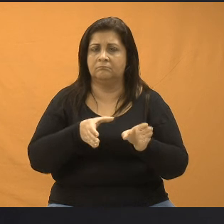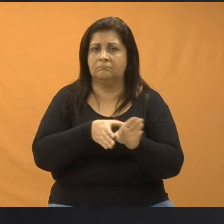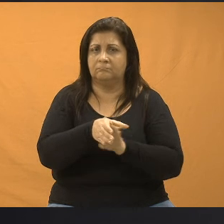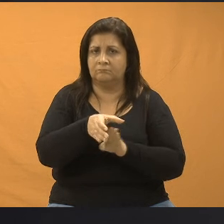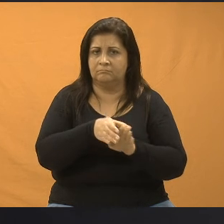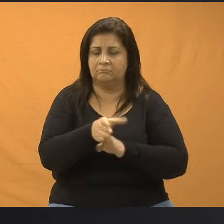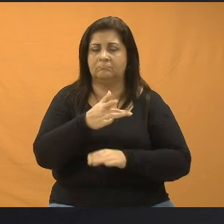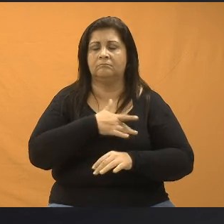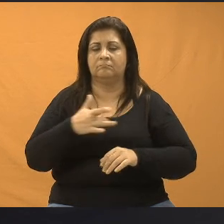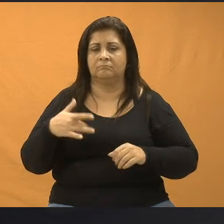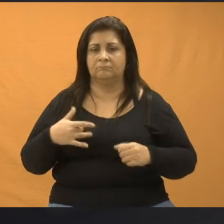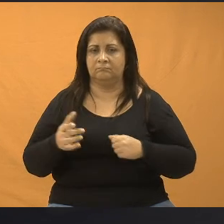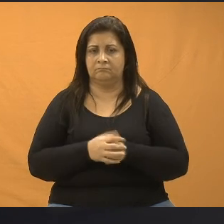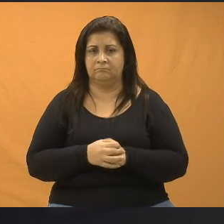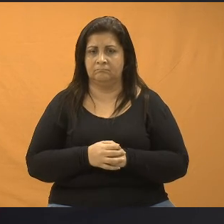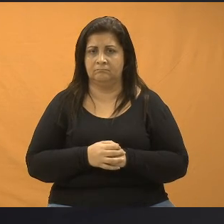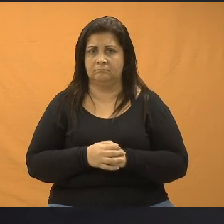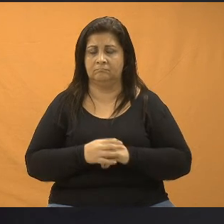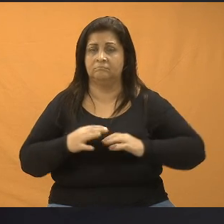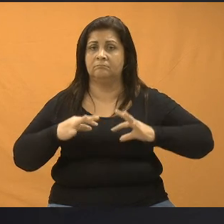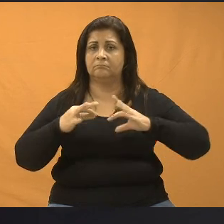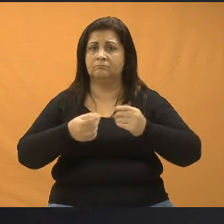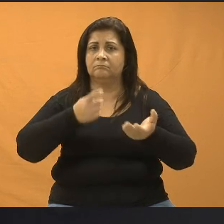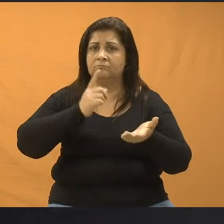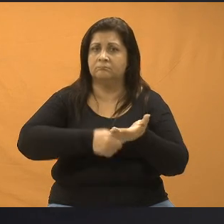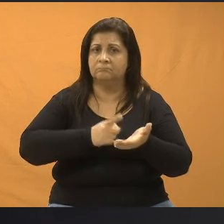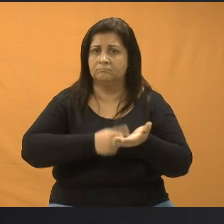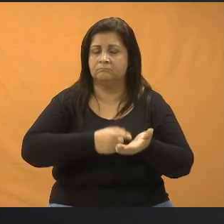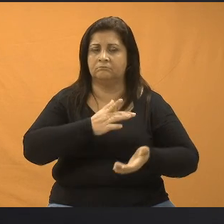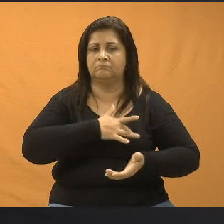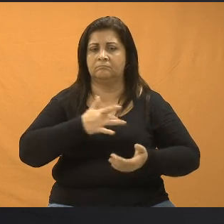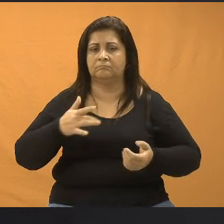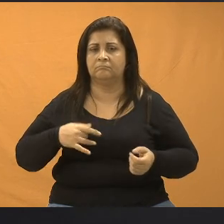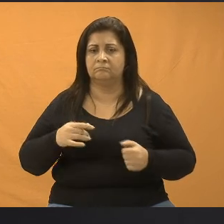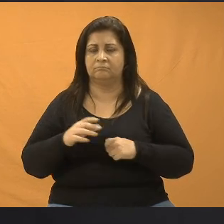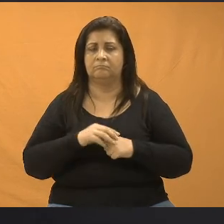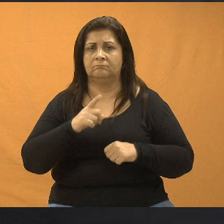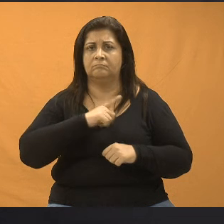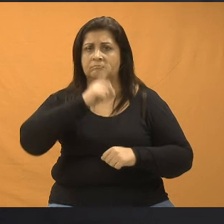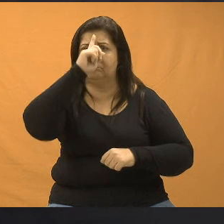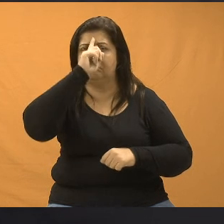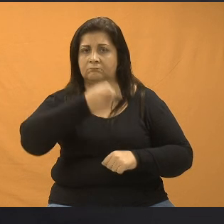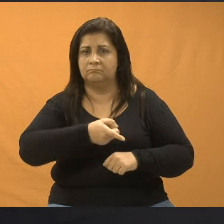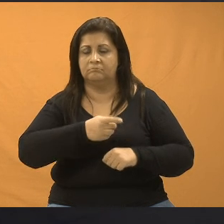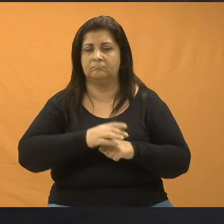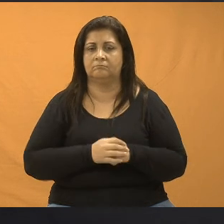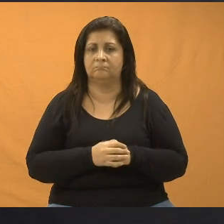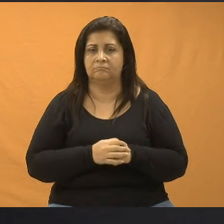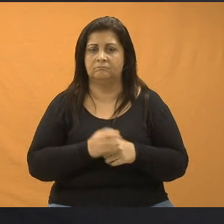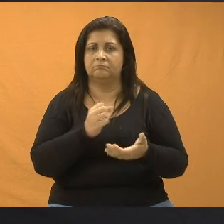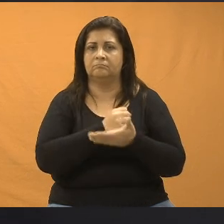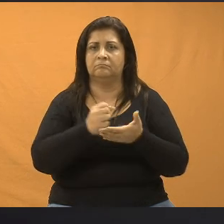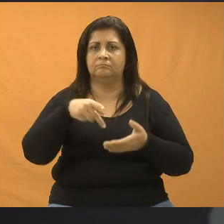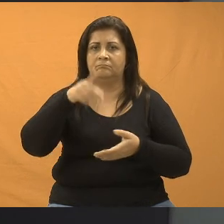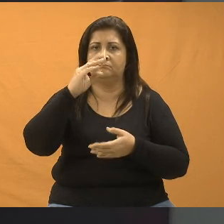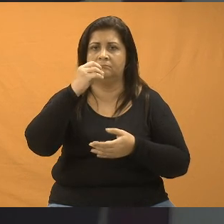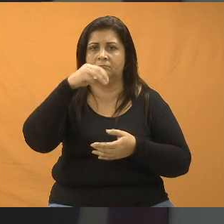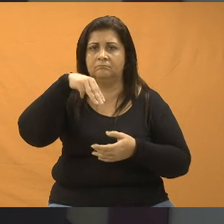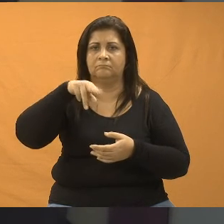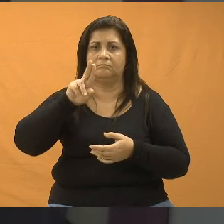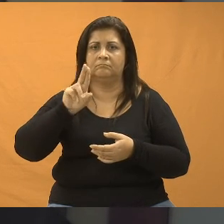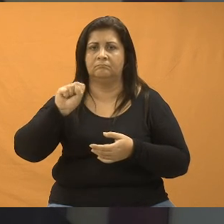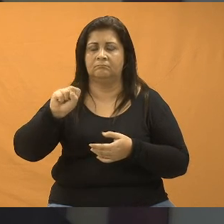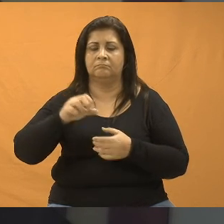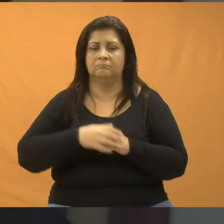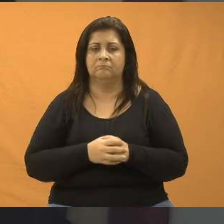é que esses contratos referentes à saúde tivessem por obrigação de passar pelo Comos, para que